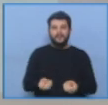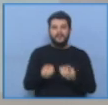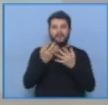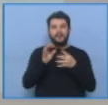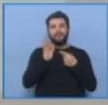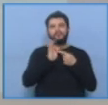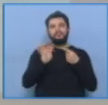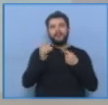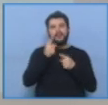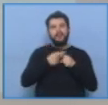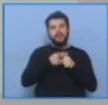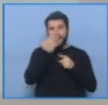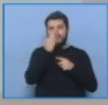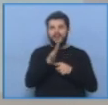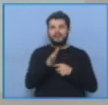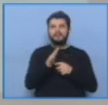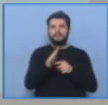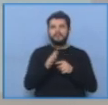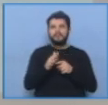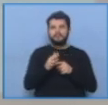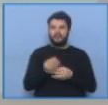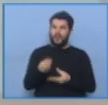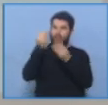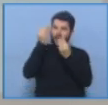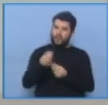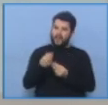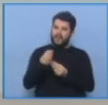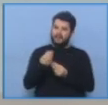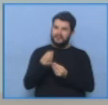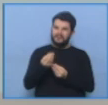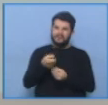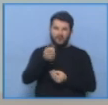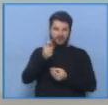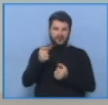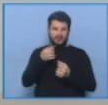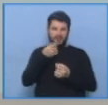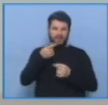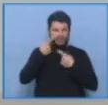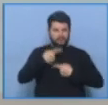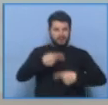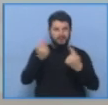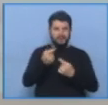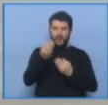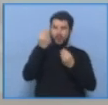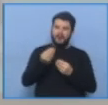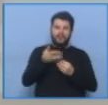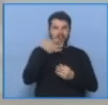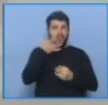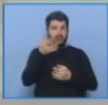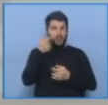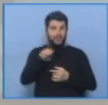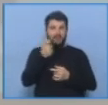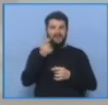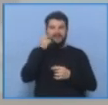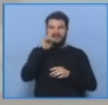um aspecto que me parece interessante neste texto é o bem denuncia o mal, porque o bem ridiculariza o mal, de alguma forma, não é? Quando alguém me